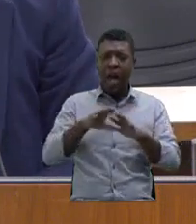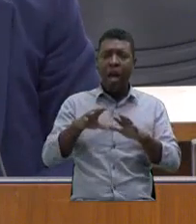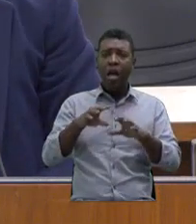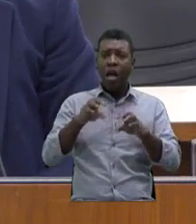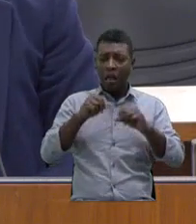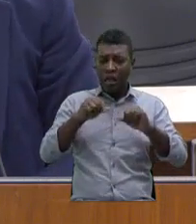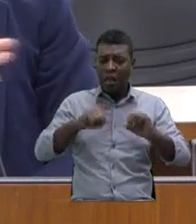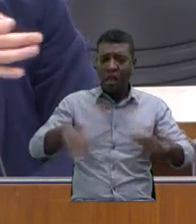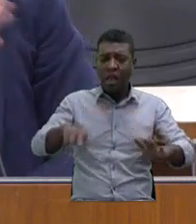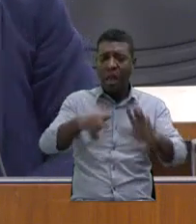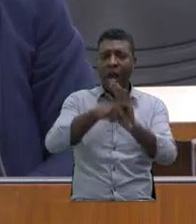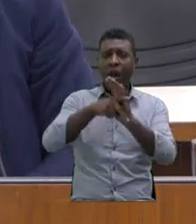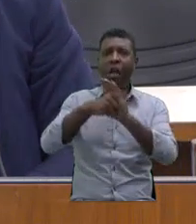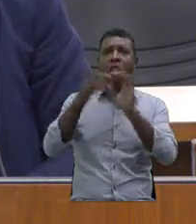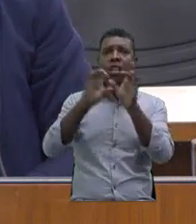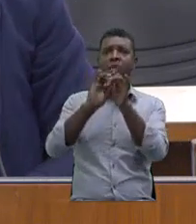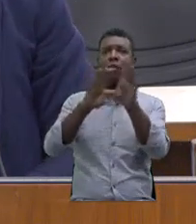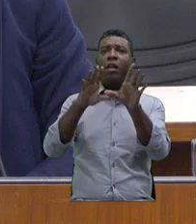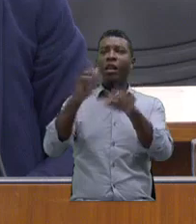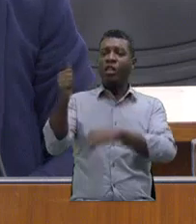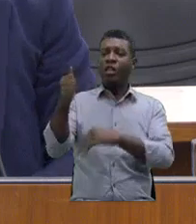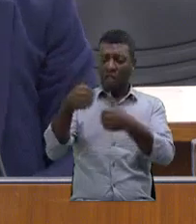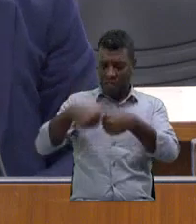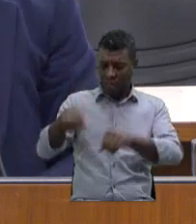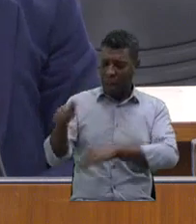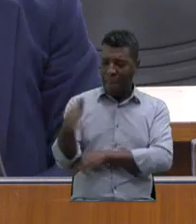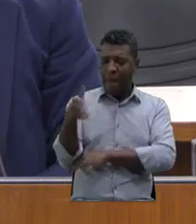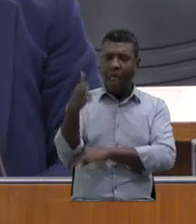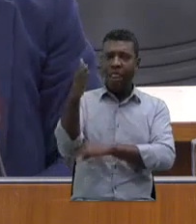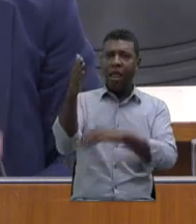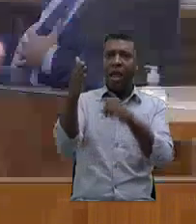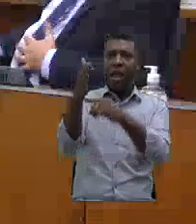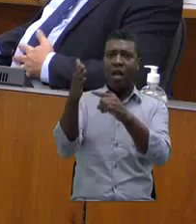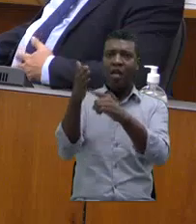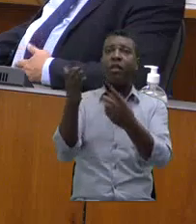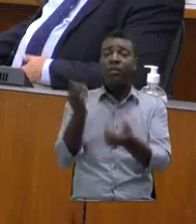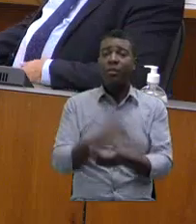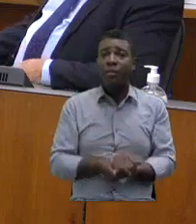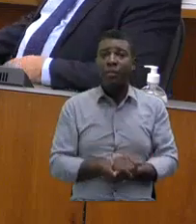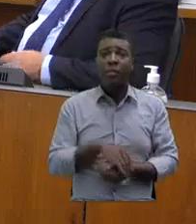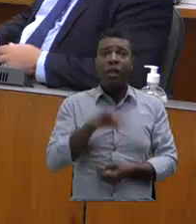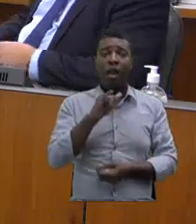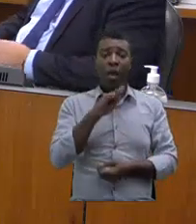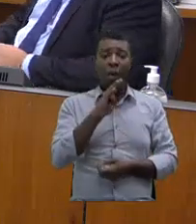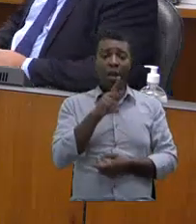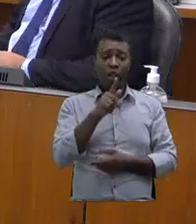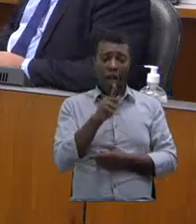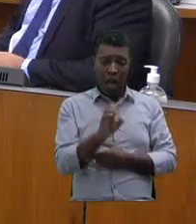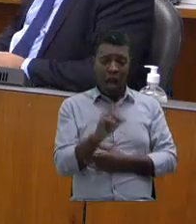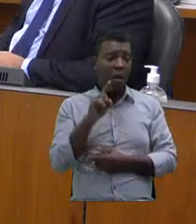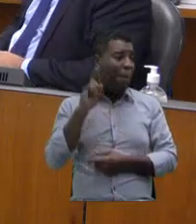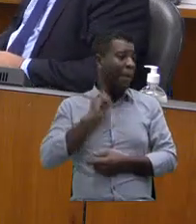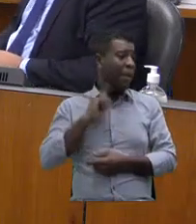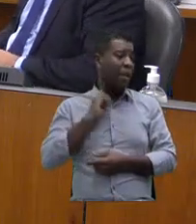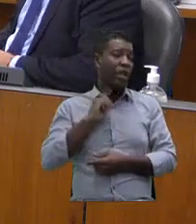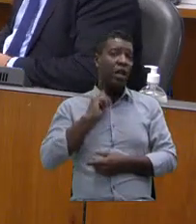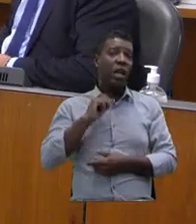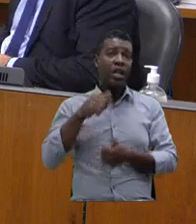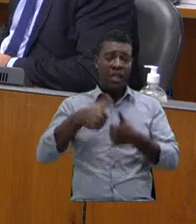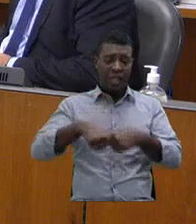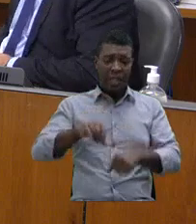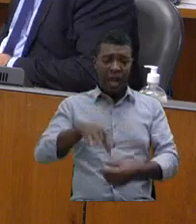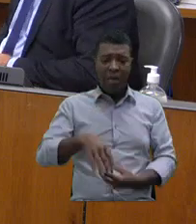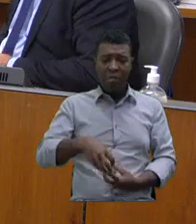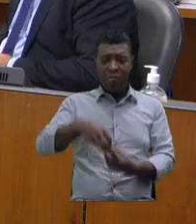números são claros, claríssimos. IBGE, primeiro trimestre, Minas Gerais, na liderança,